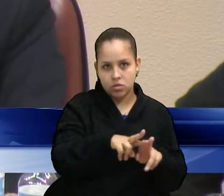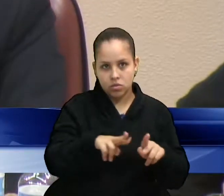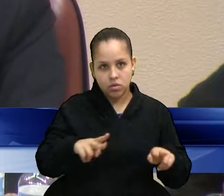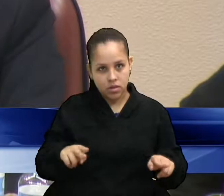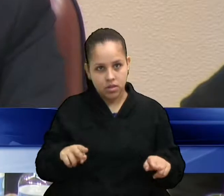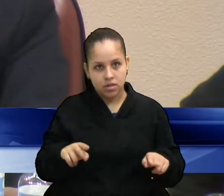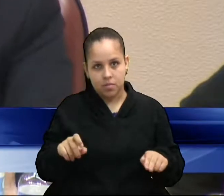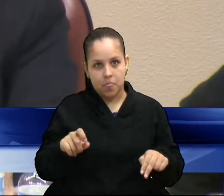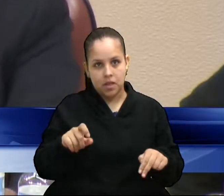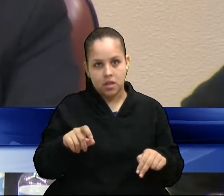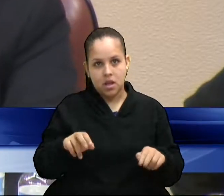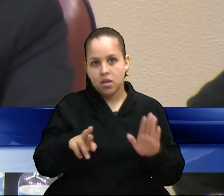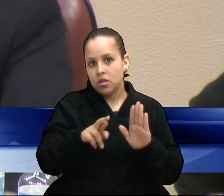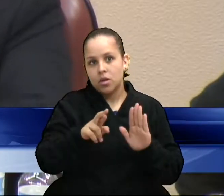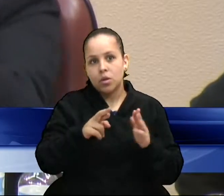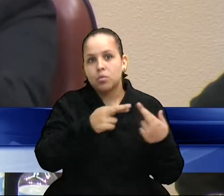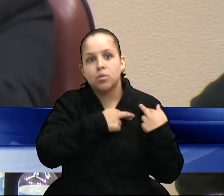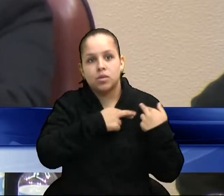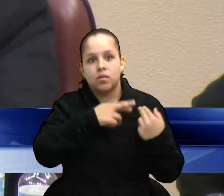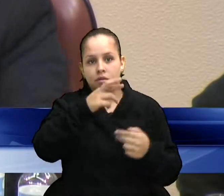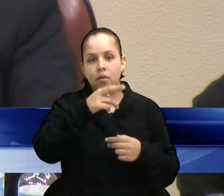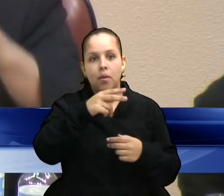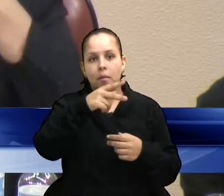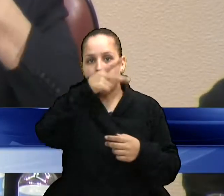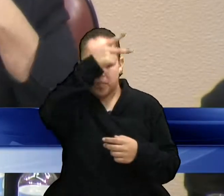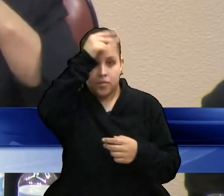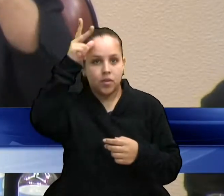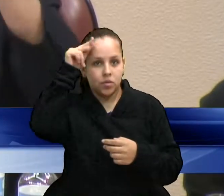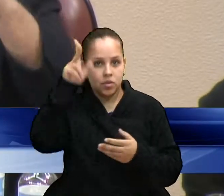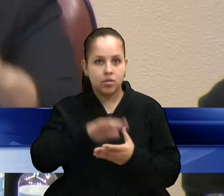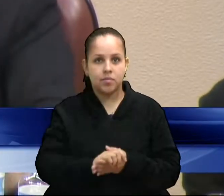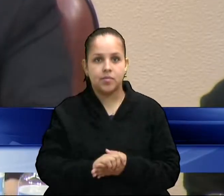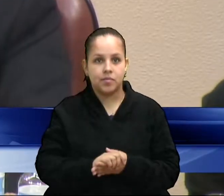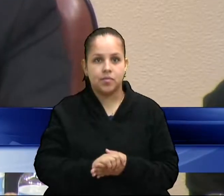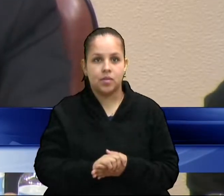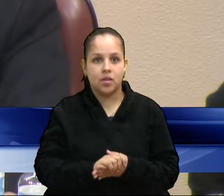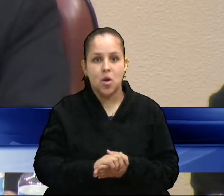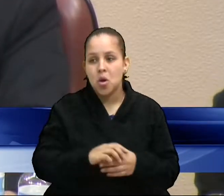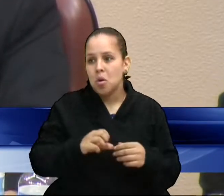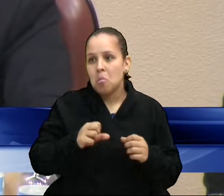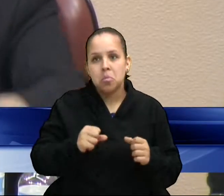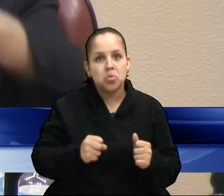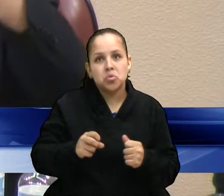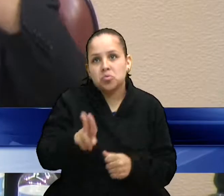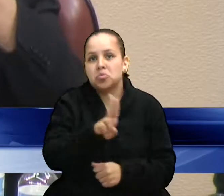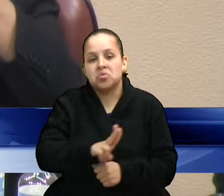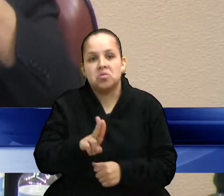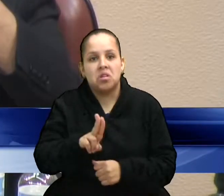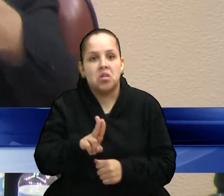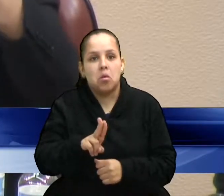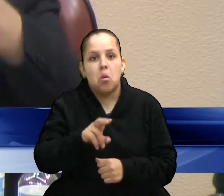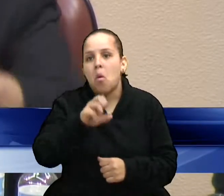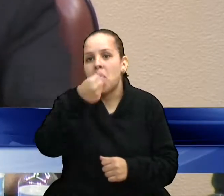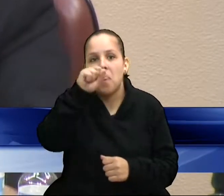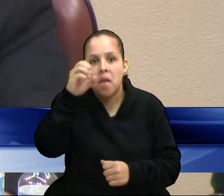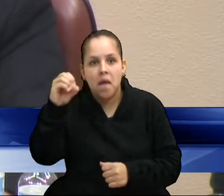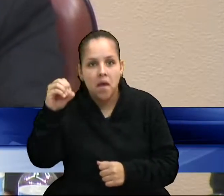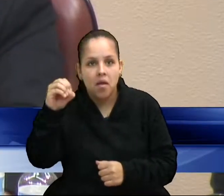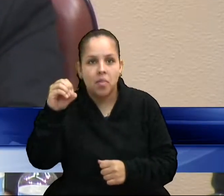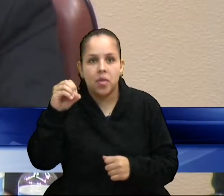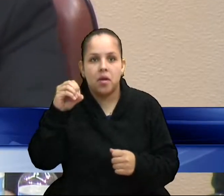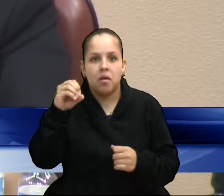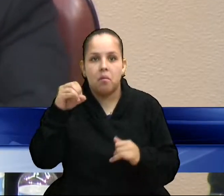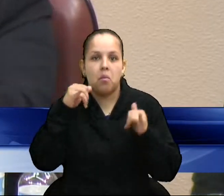fazer. Só que não é assim. Por quê? Tu pode botar 80 mini ônibus, pode botar 80 micro